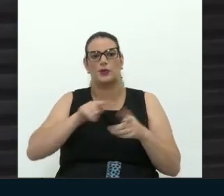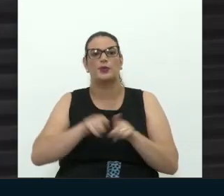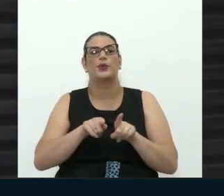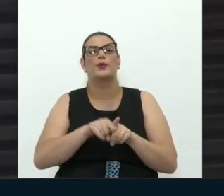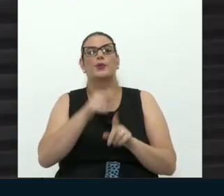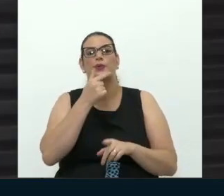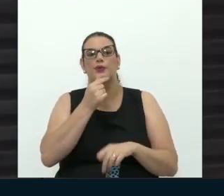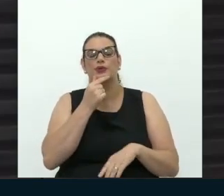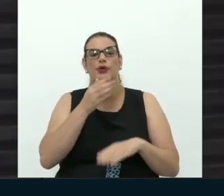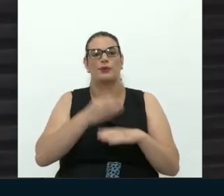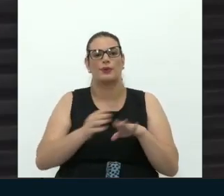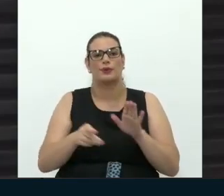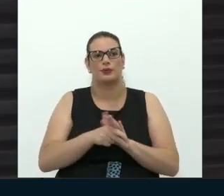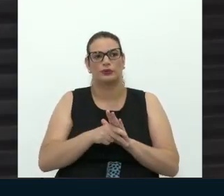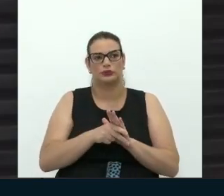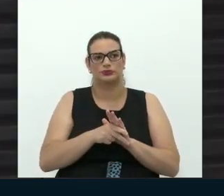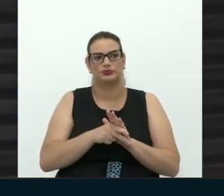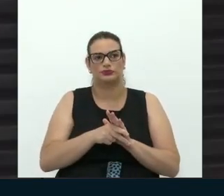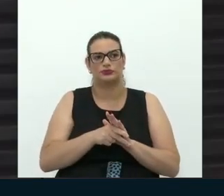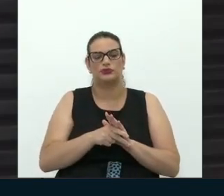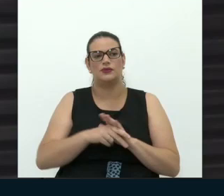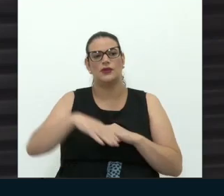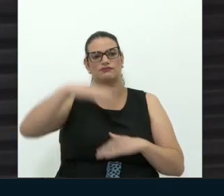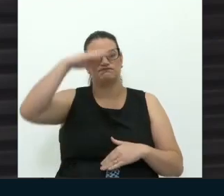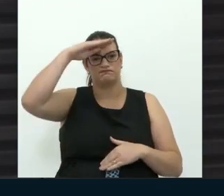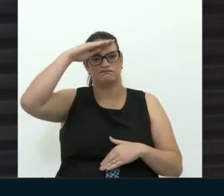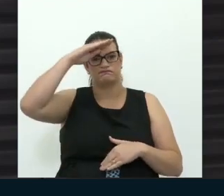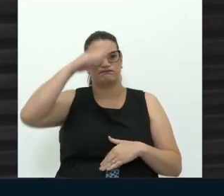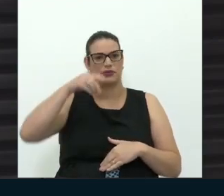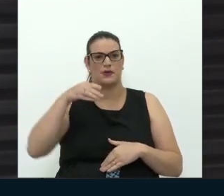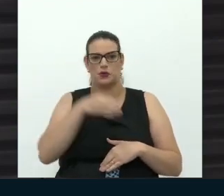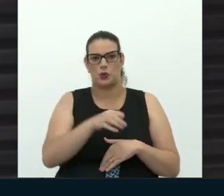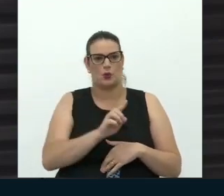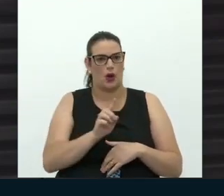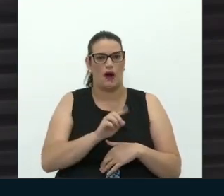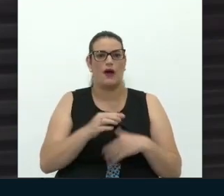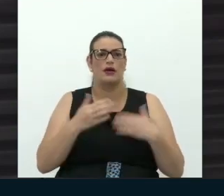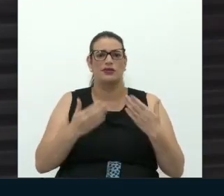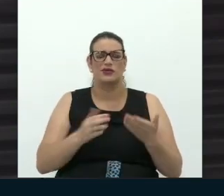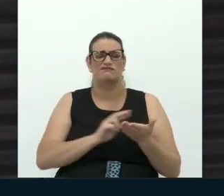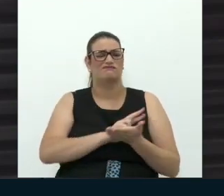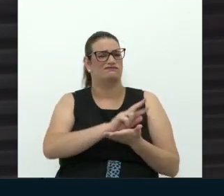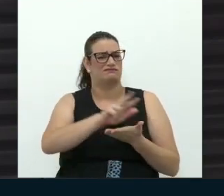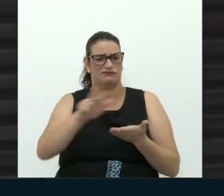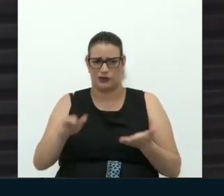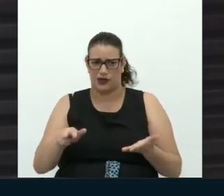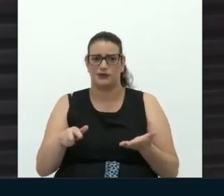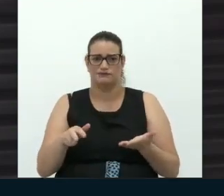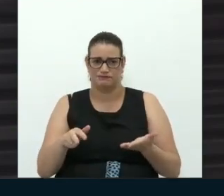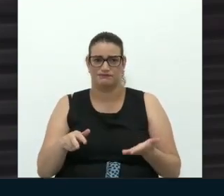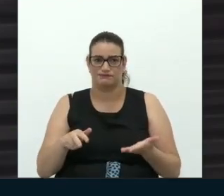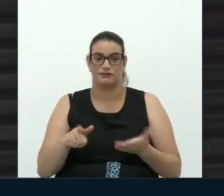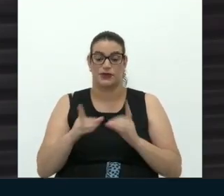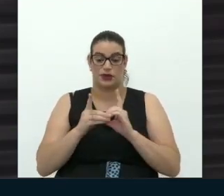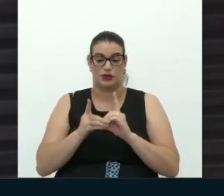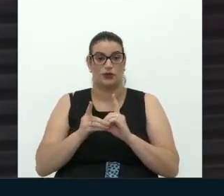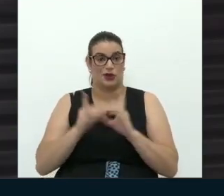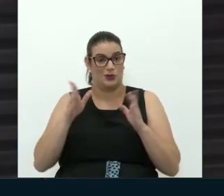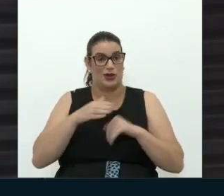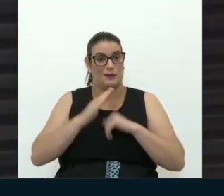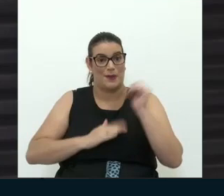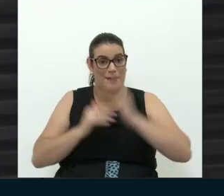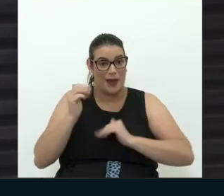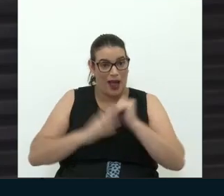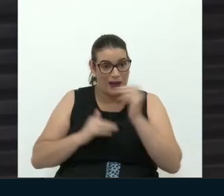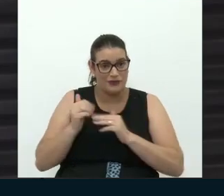apresentar quitação do dever militar Enfim então como a democracia é prática a gente